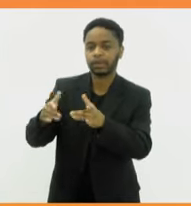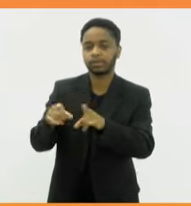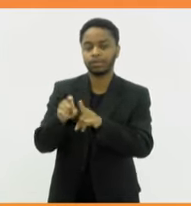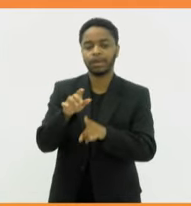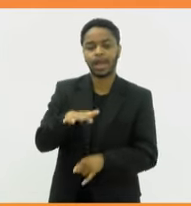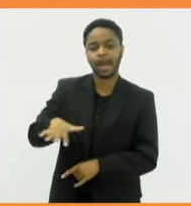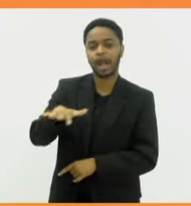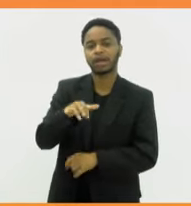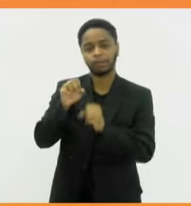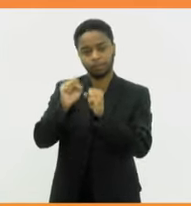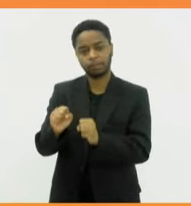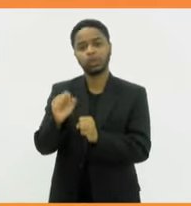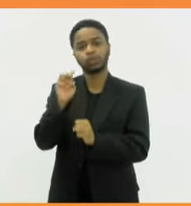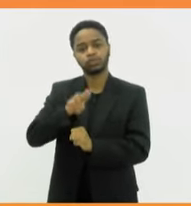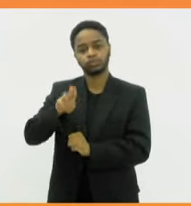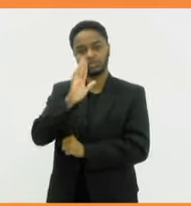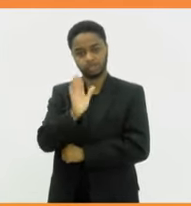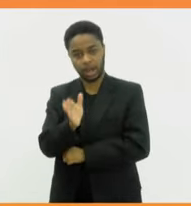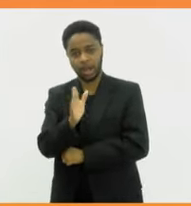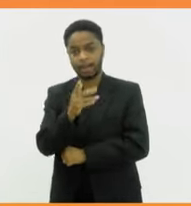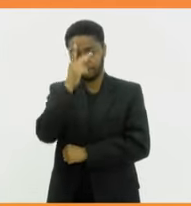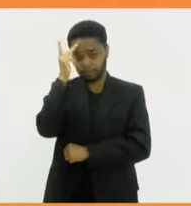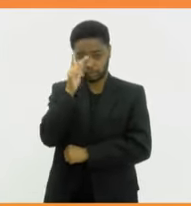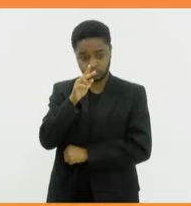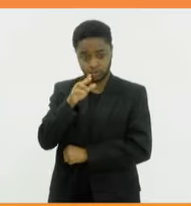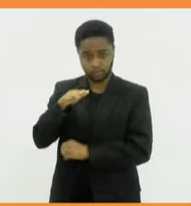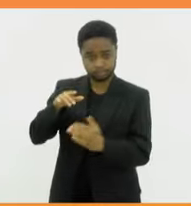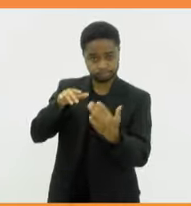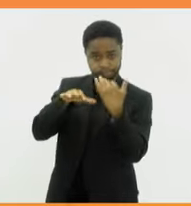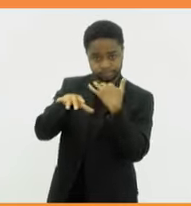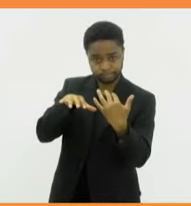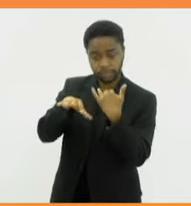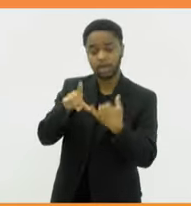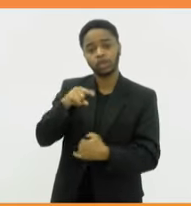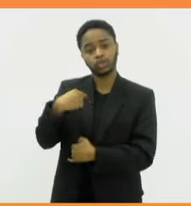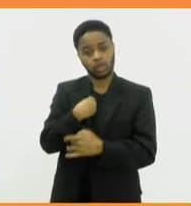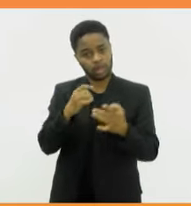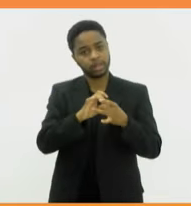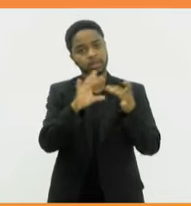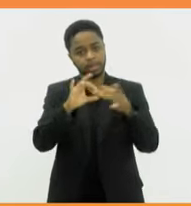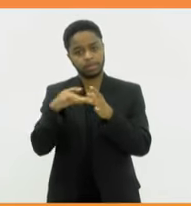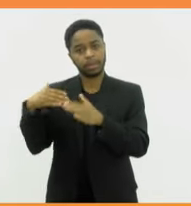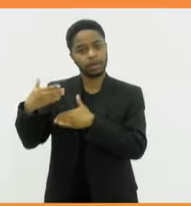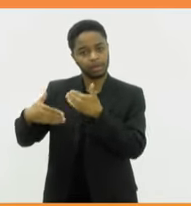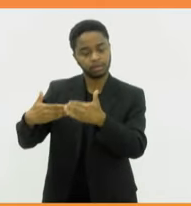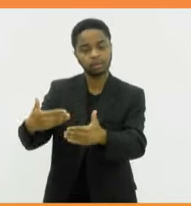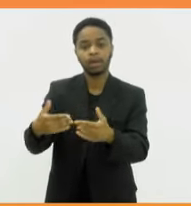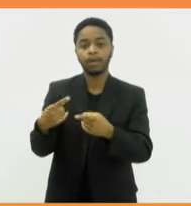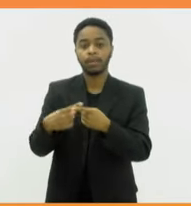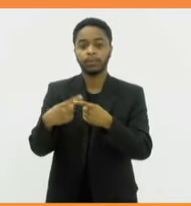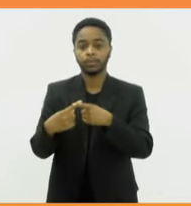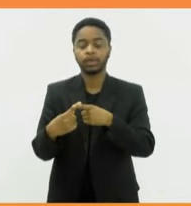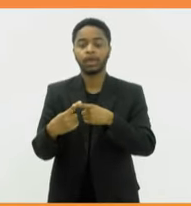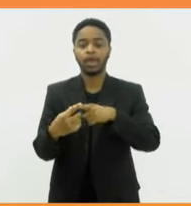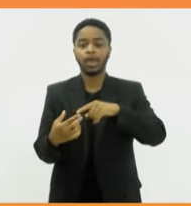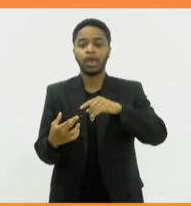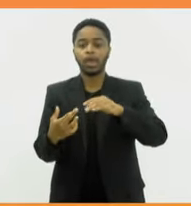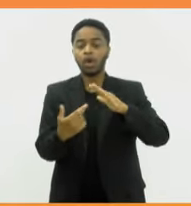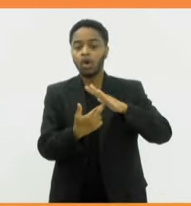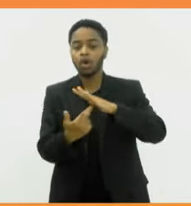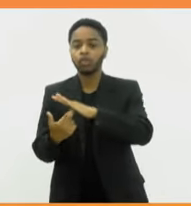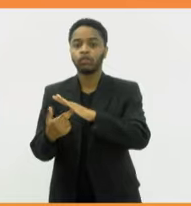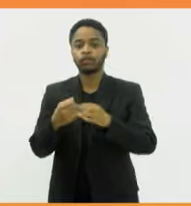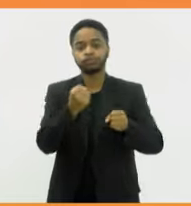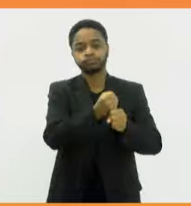podem já começar a beneficiar quem trafega por aqui, nós já vamos liberando, porque a rodovia será reconstruída